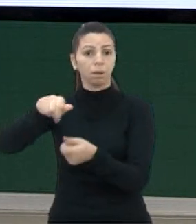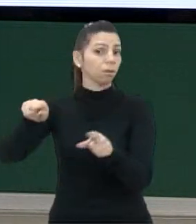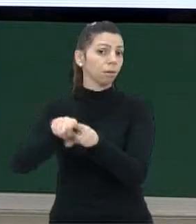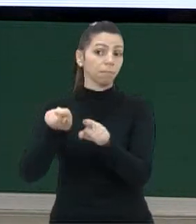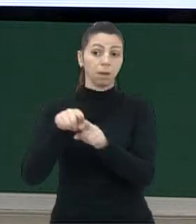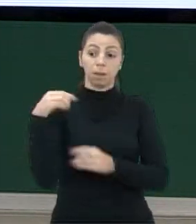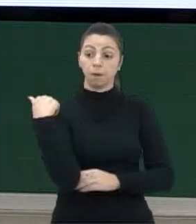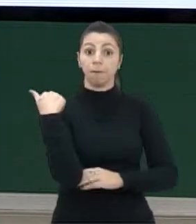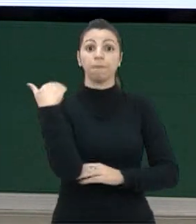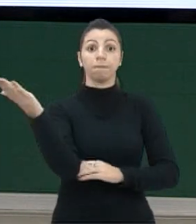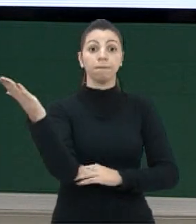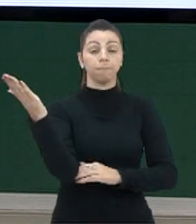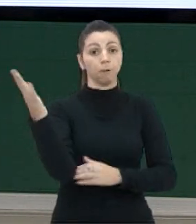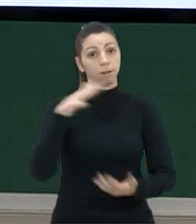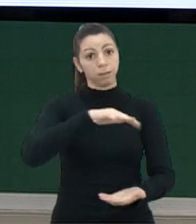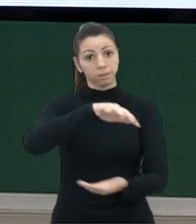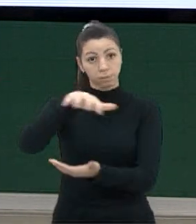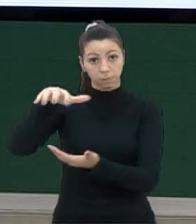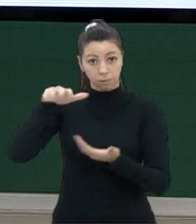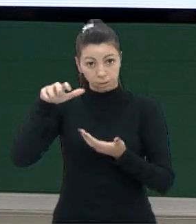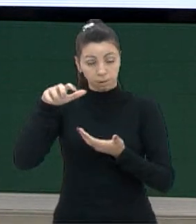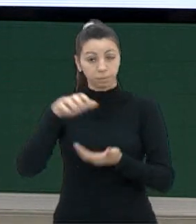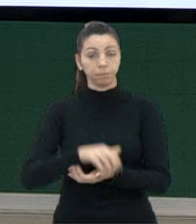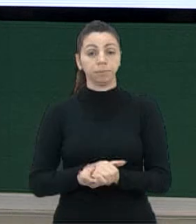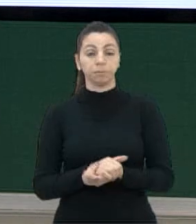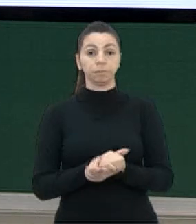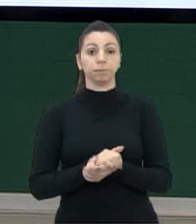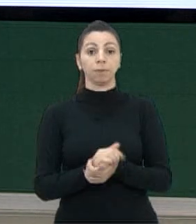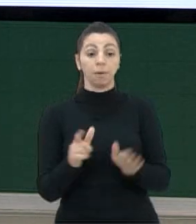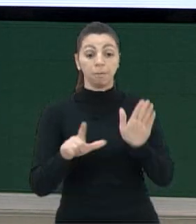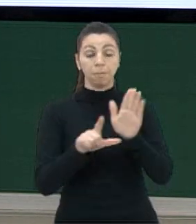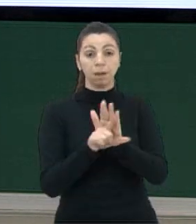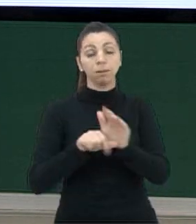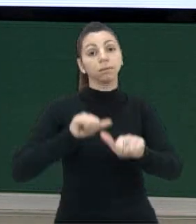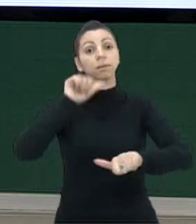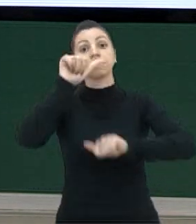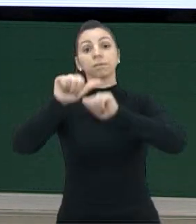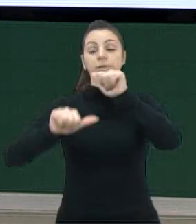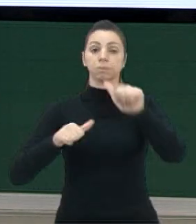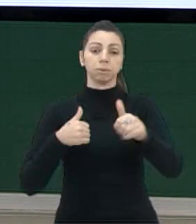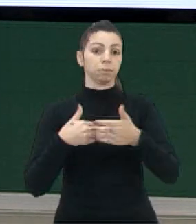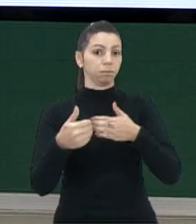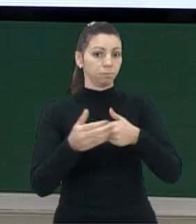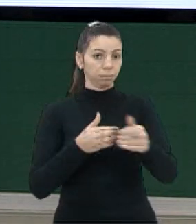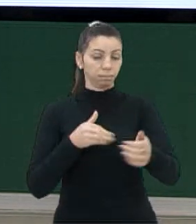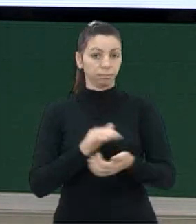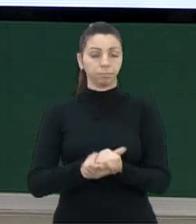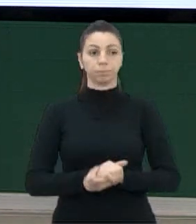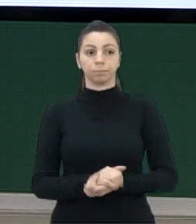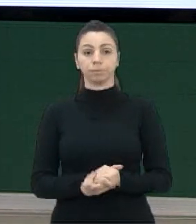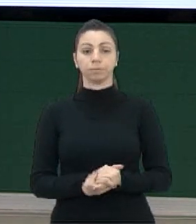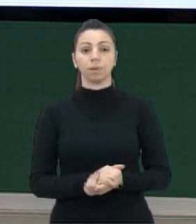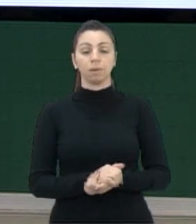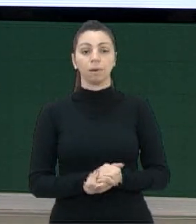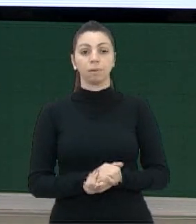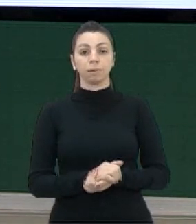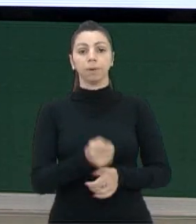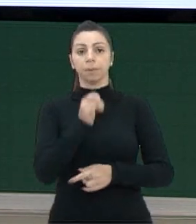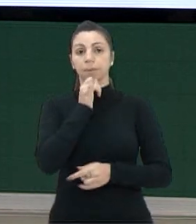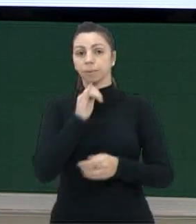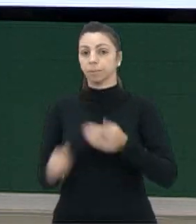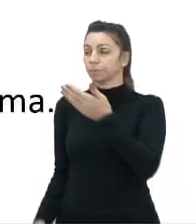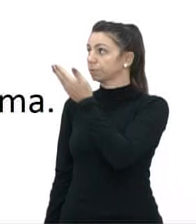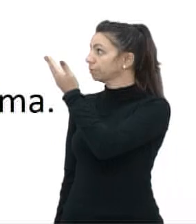porque como é uma lei, ela serve para qualquer transformação que acontece em qualquer lugar. Tá? Vamos ver esse exemplo que está aqui no quadro. A gente tem